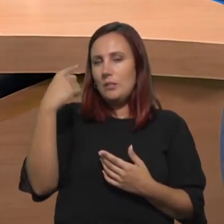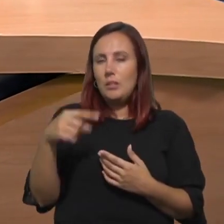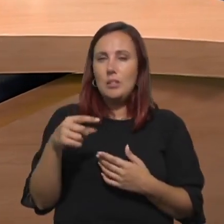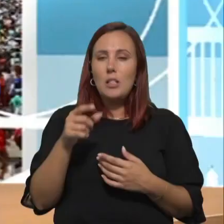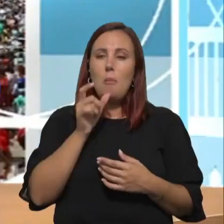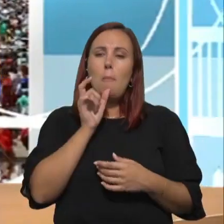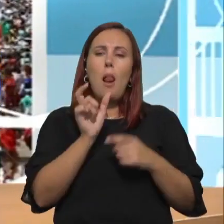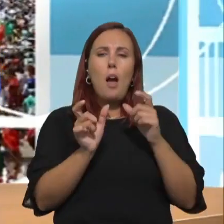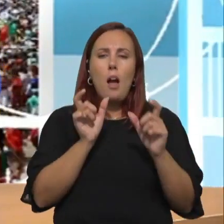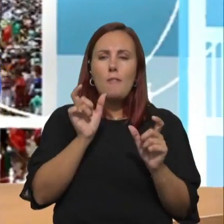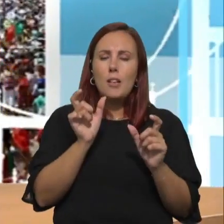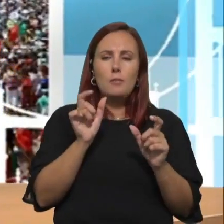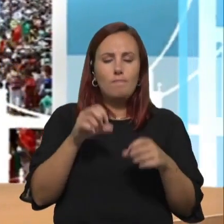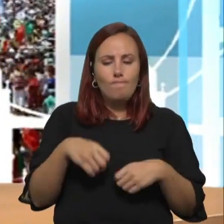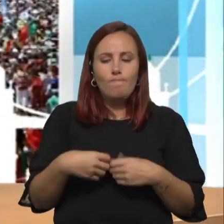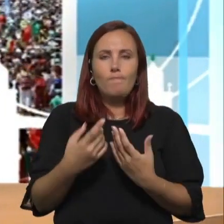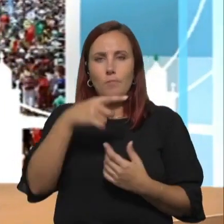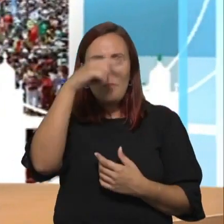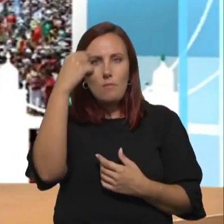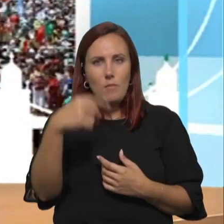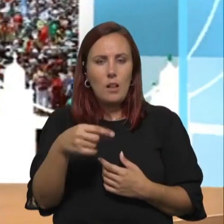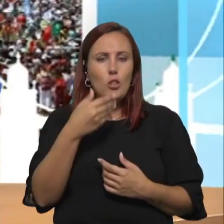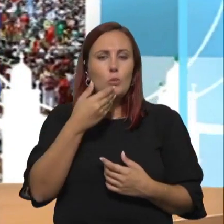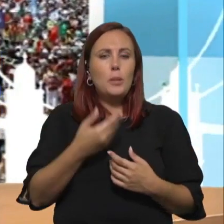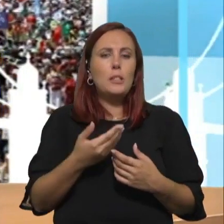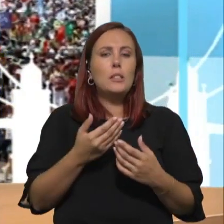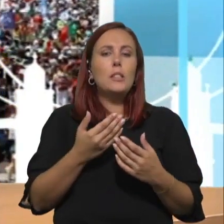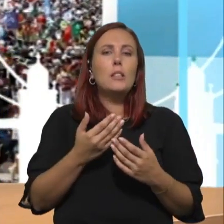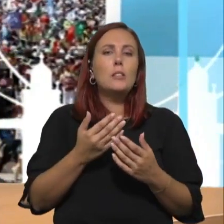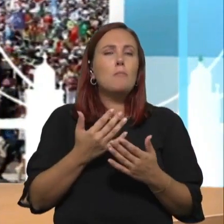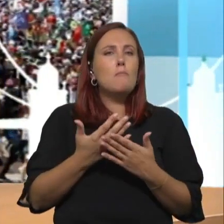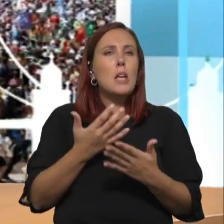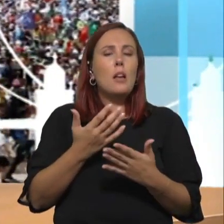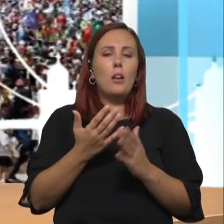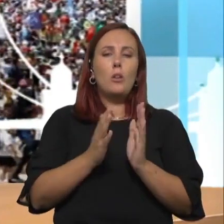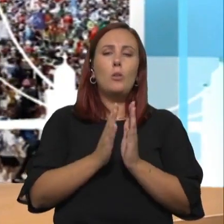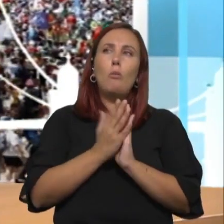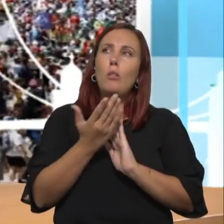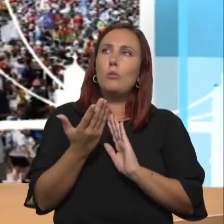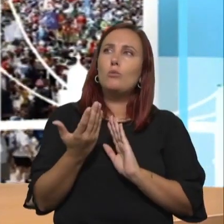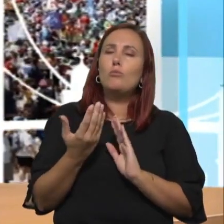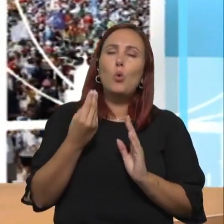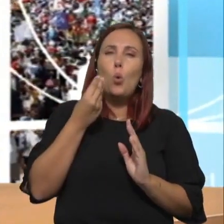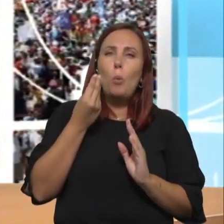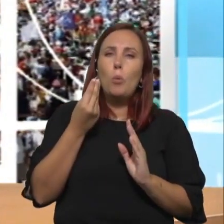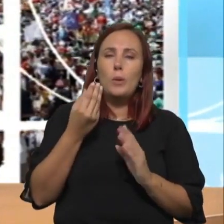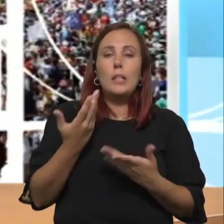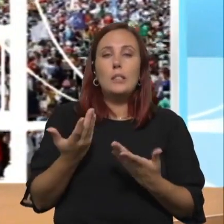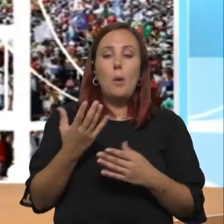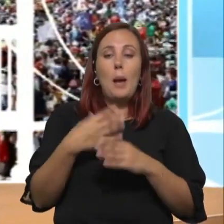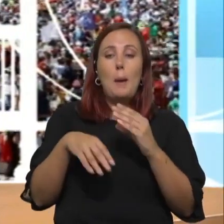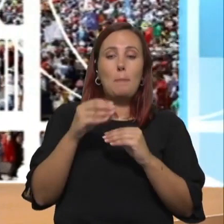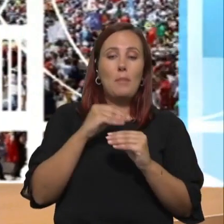sua experiência marcante com o divino. E, portanto, a utilização da metáfora é